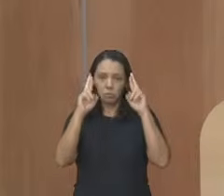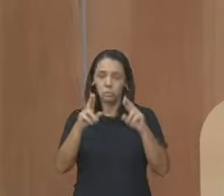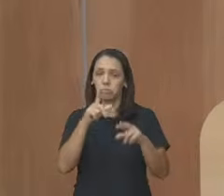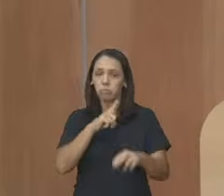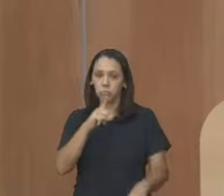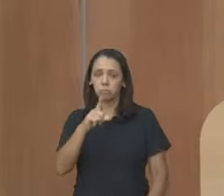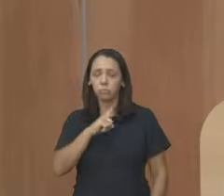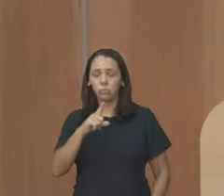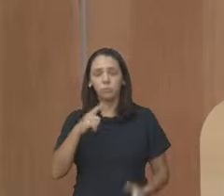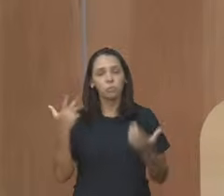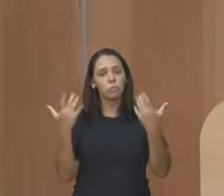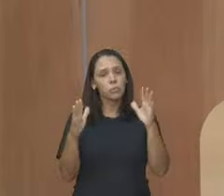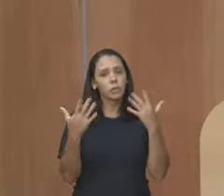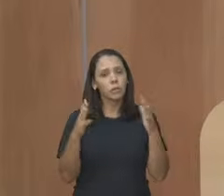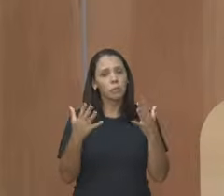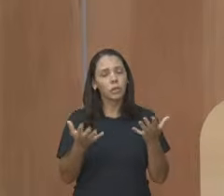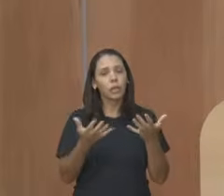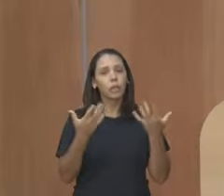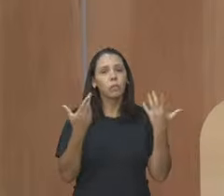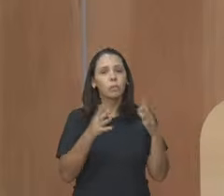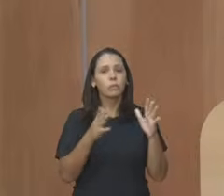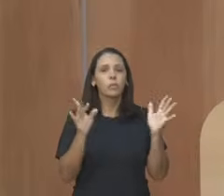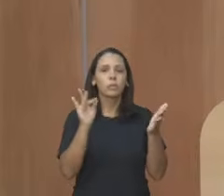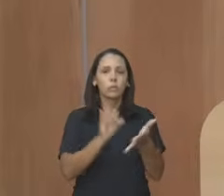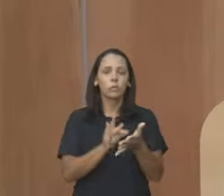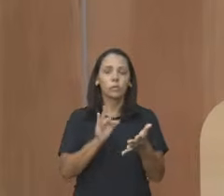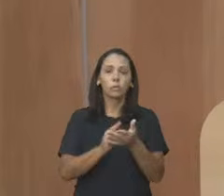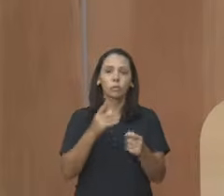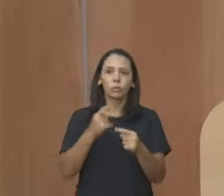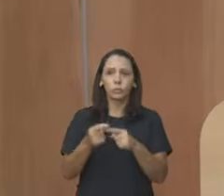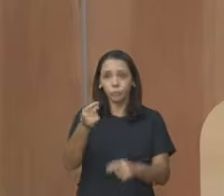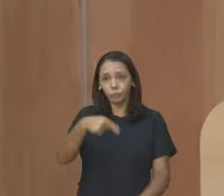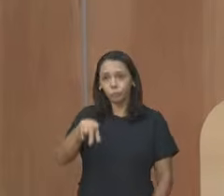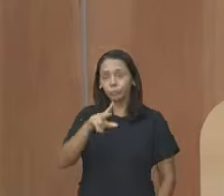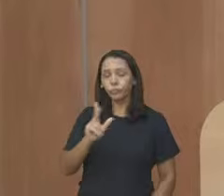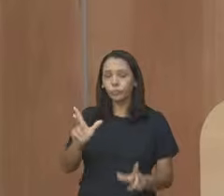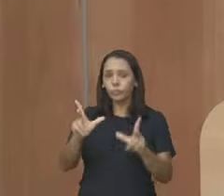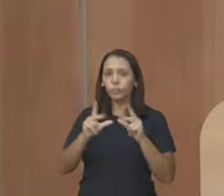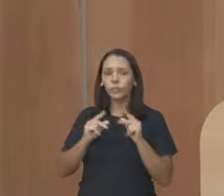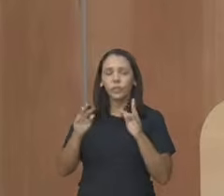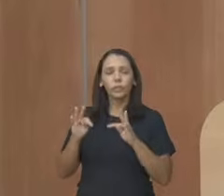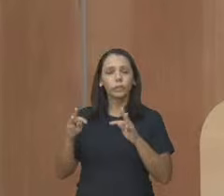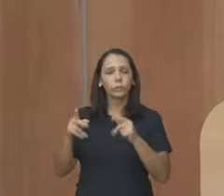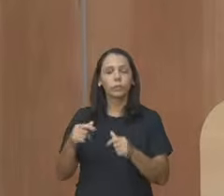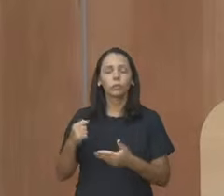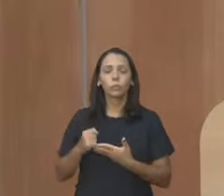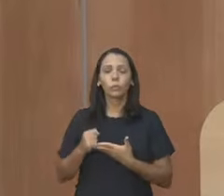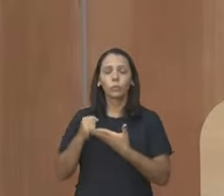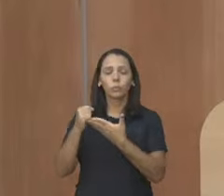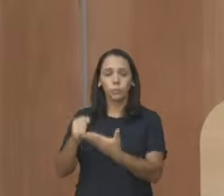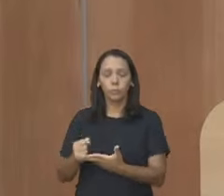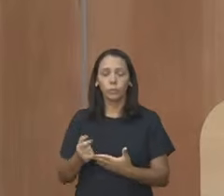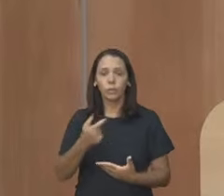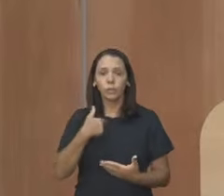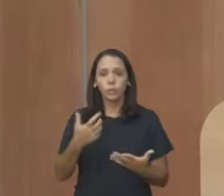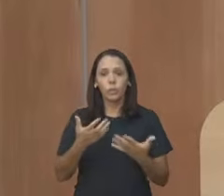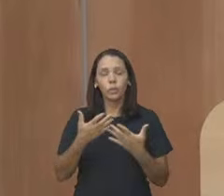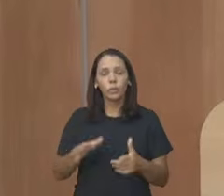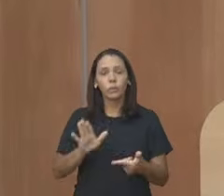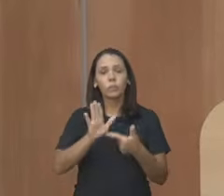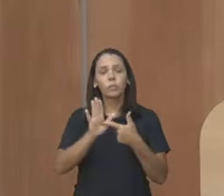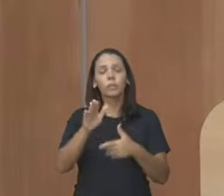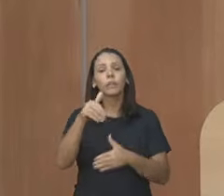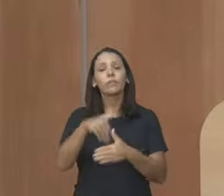Muito parabéns, olha, quero parabenizar mesmo, porque vocês merecem todo o nosso apoio. E eu quero já deixar aqui